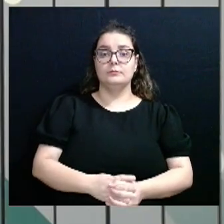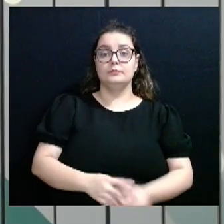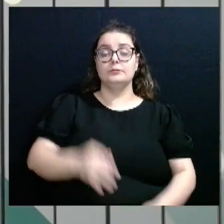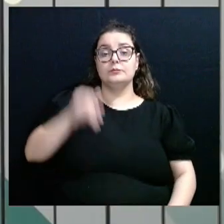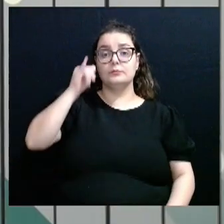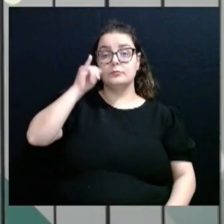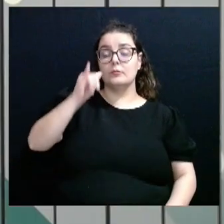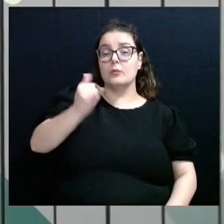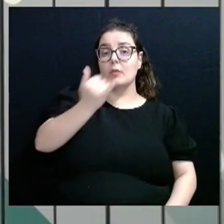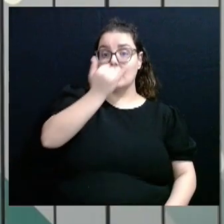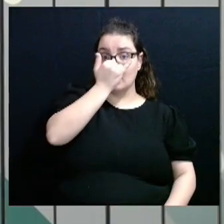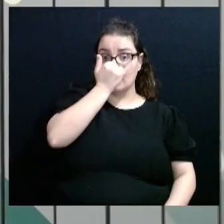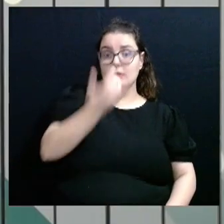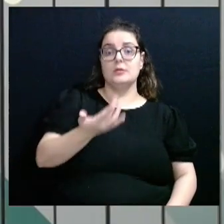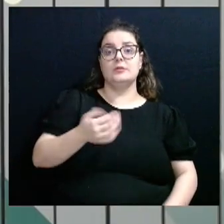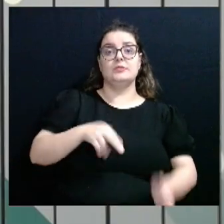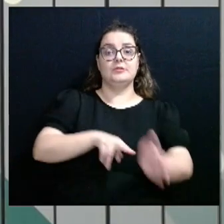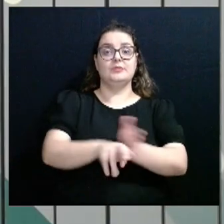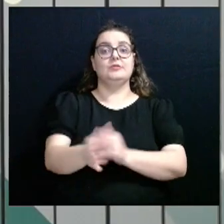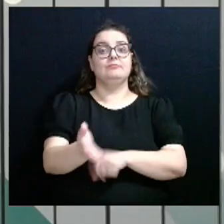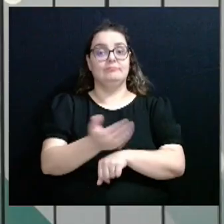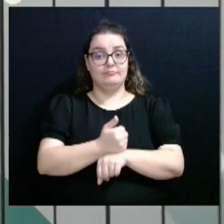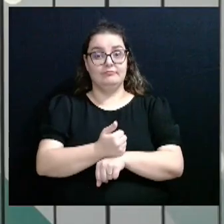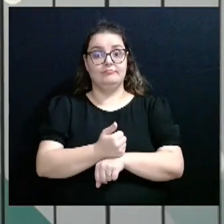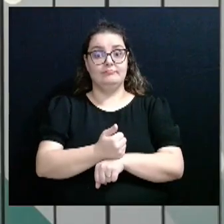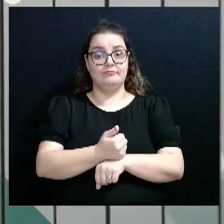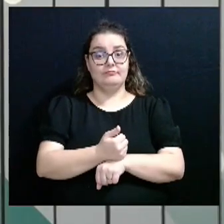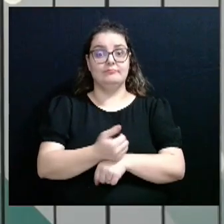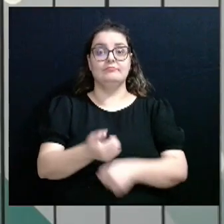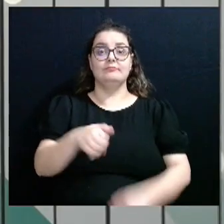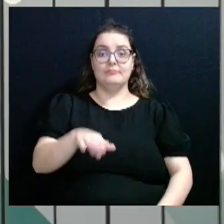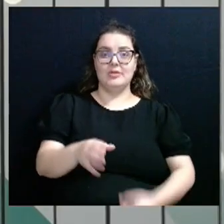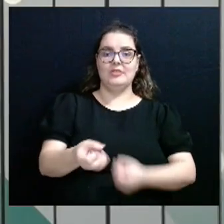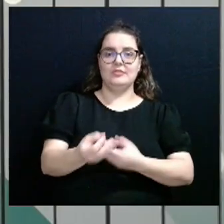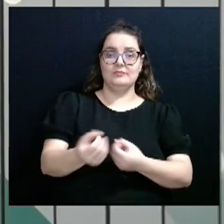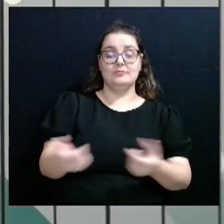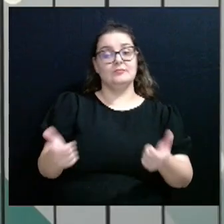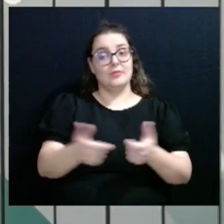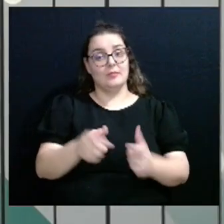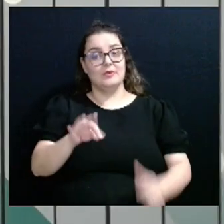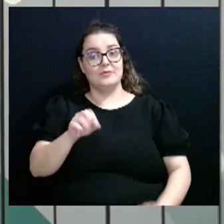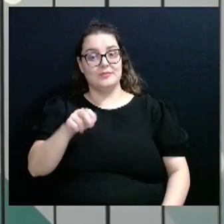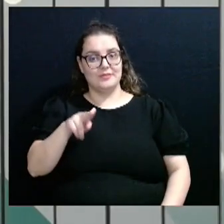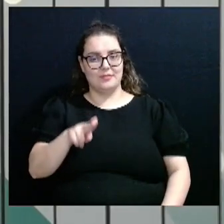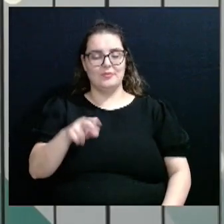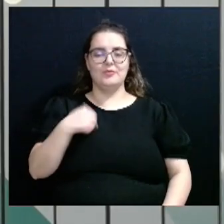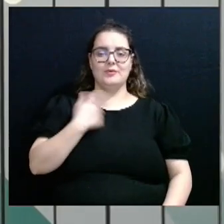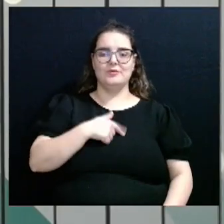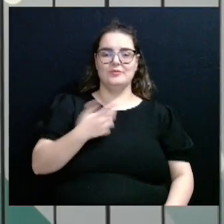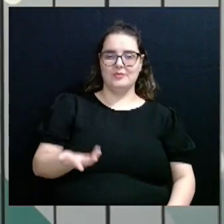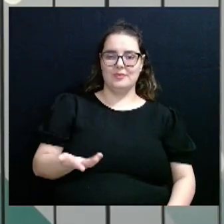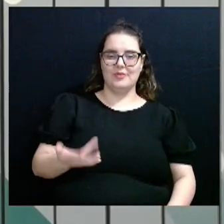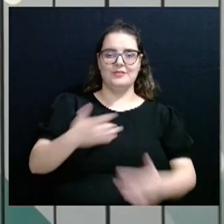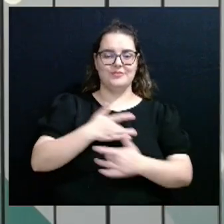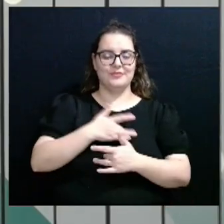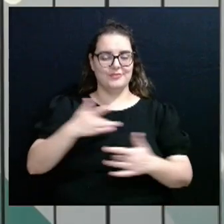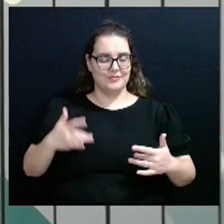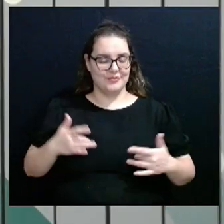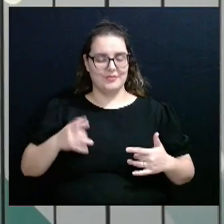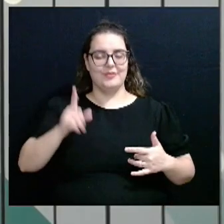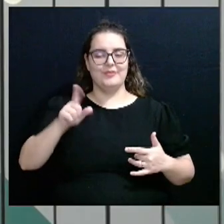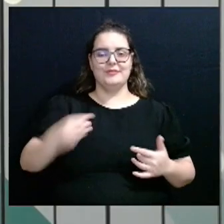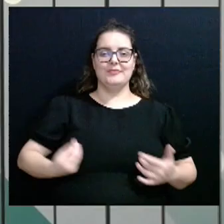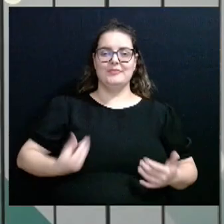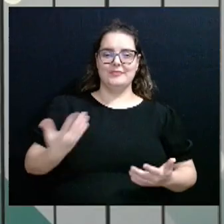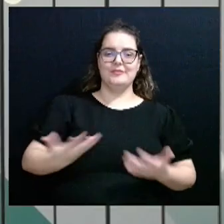diagnóstico precoce, mais informação e menos tabu. Nós estamos aqui no nosso Saúde é Vida,